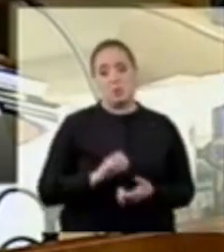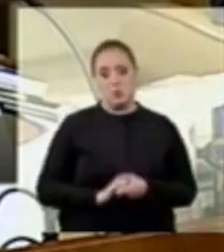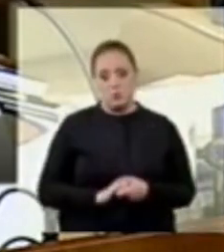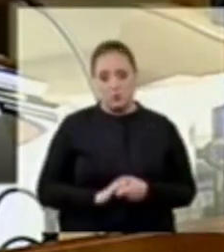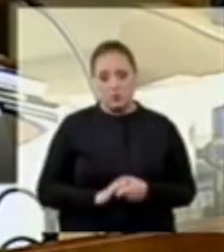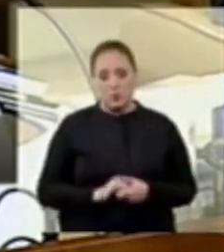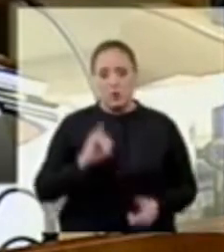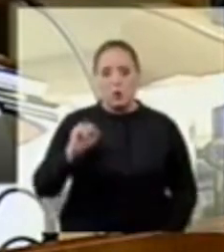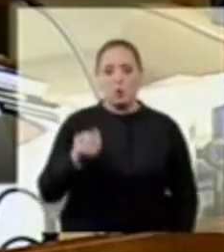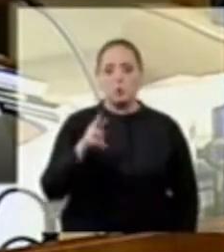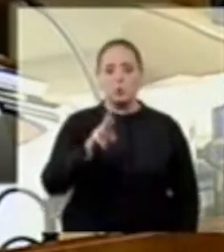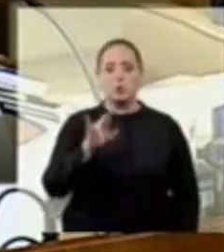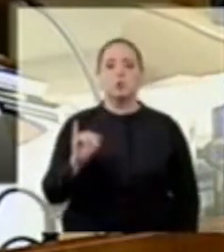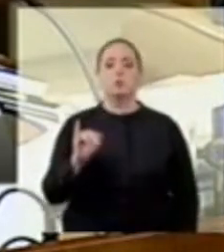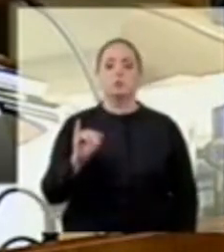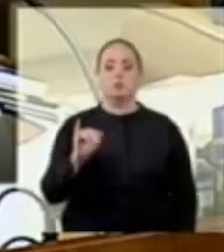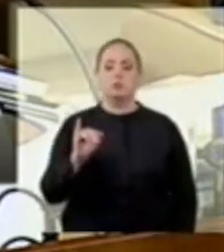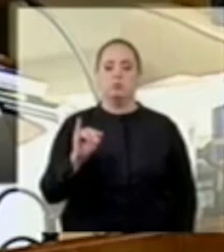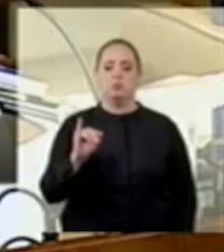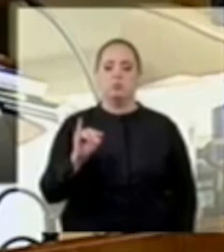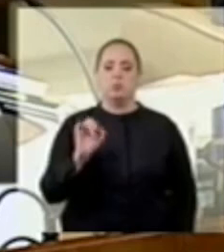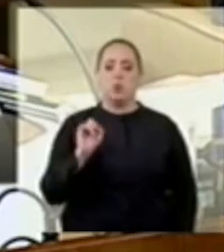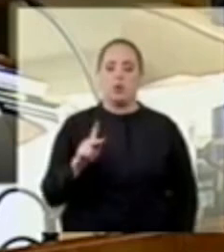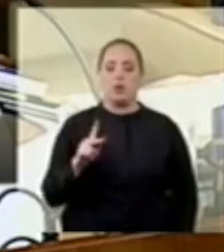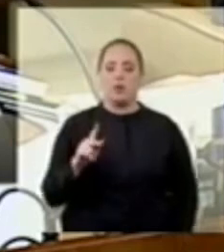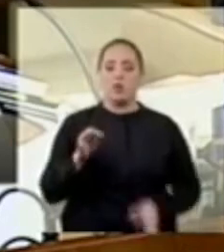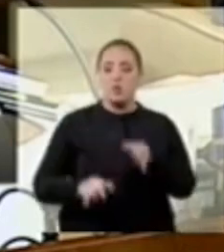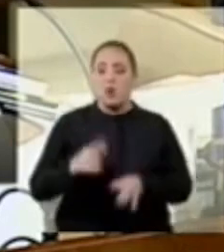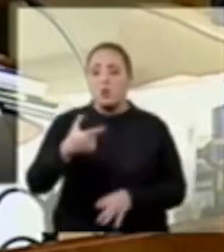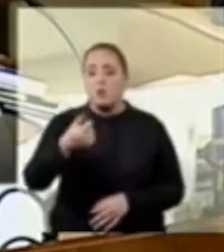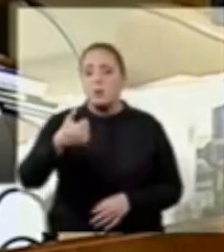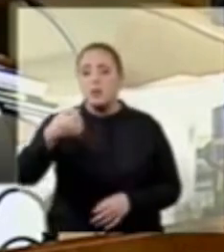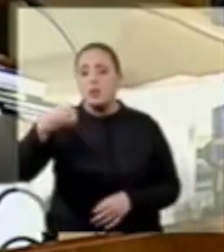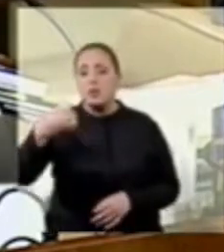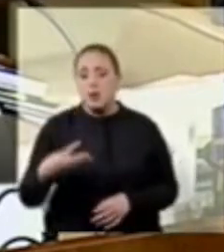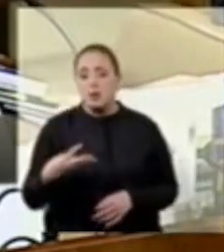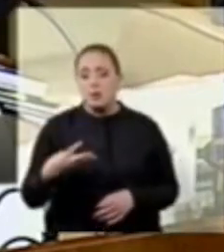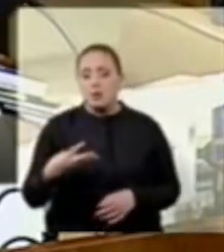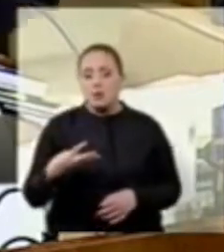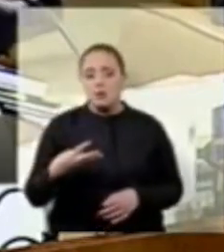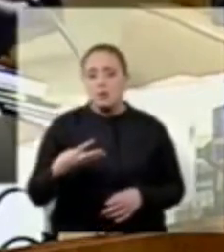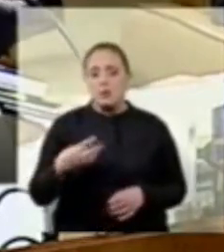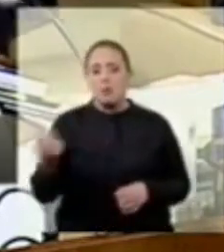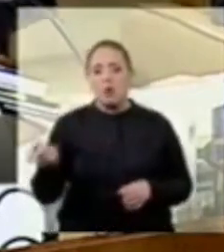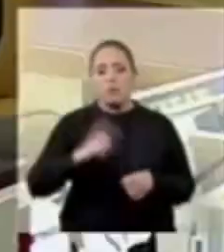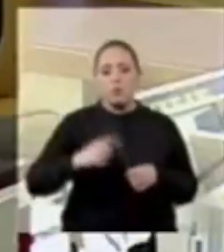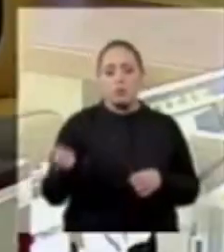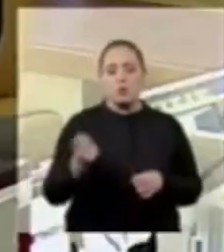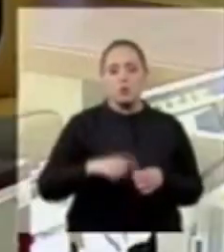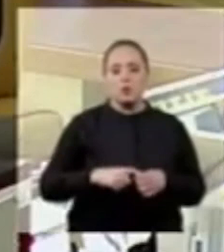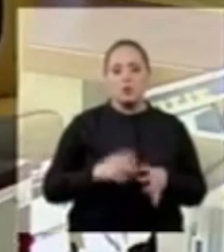júri se realizou em 2013 com muitas idas e vindas e aí se deu